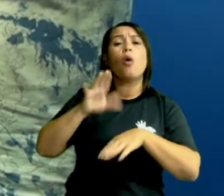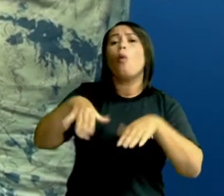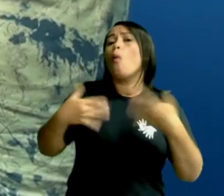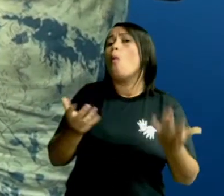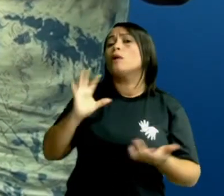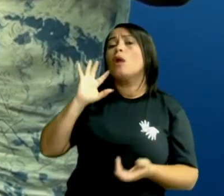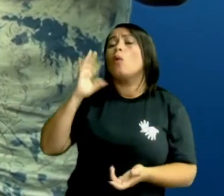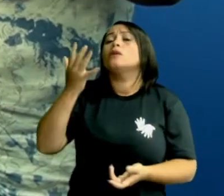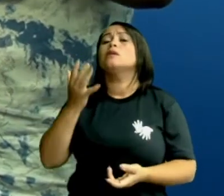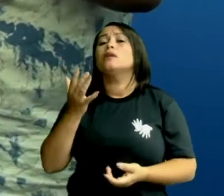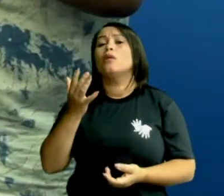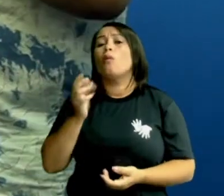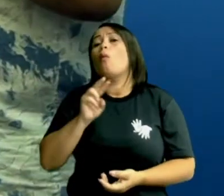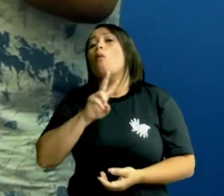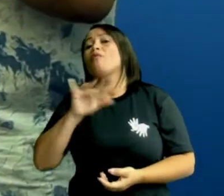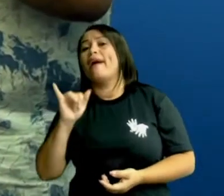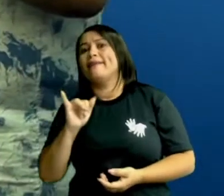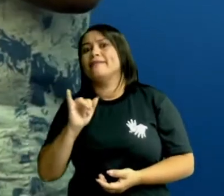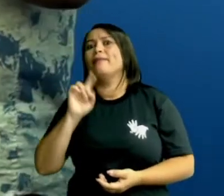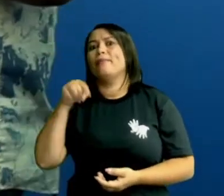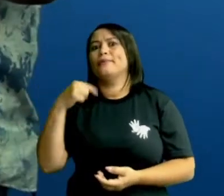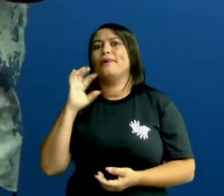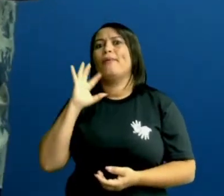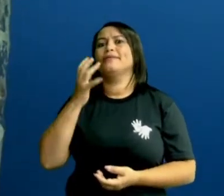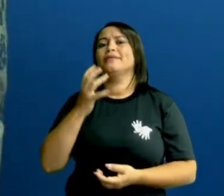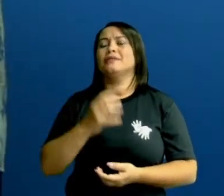aconteceu ou vai acontecer.